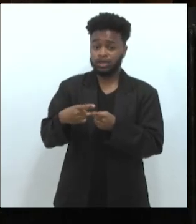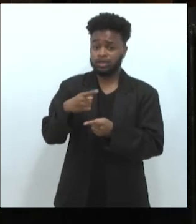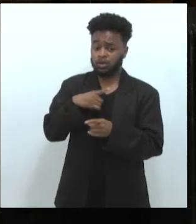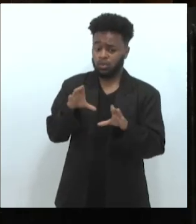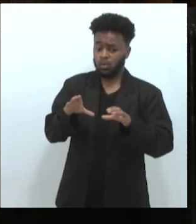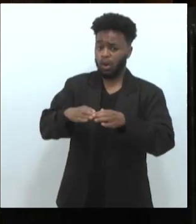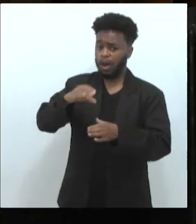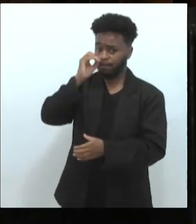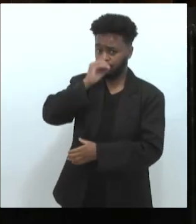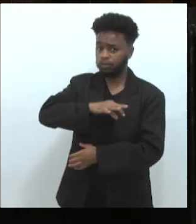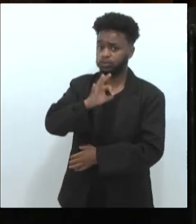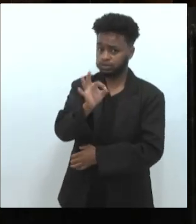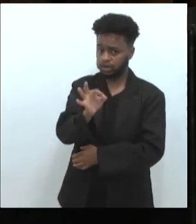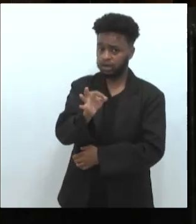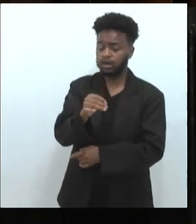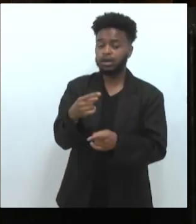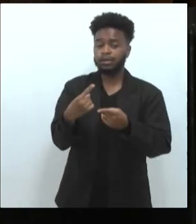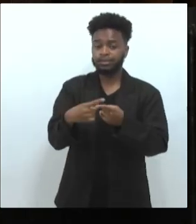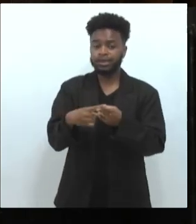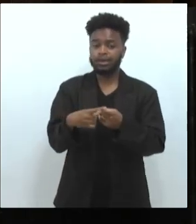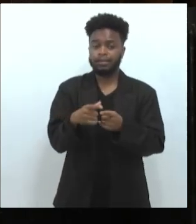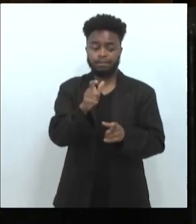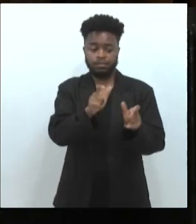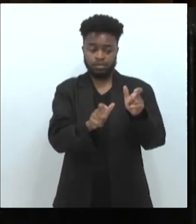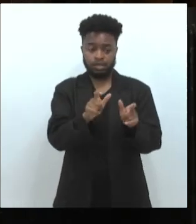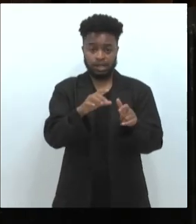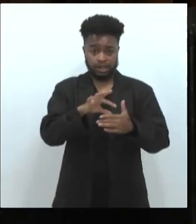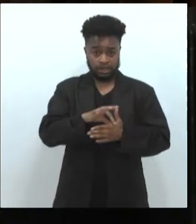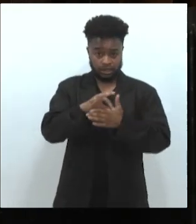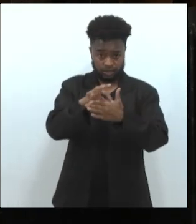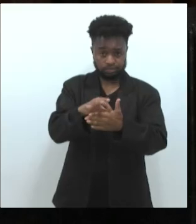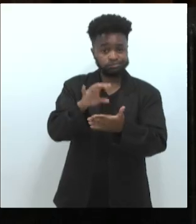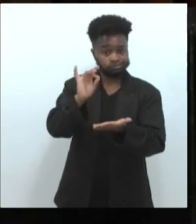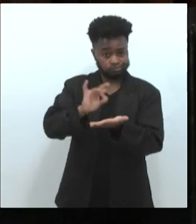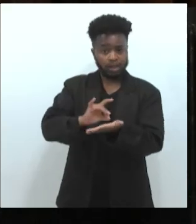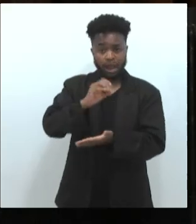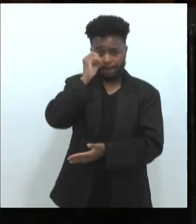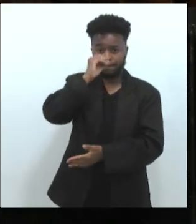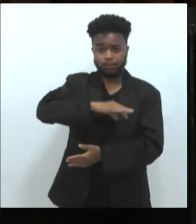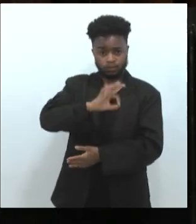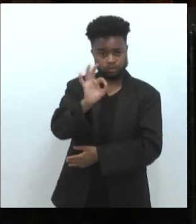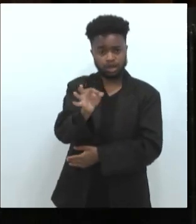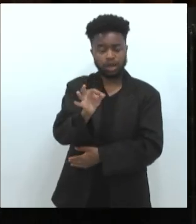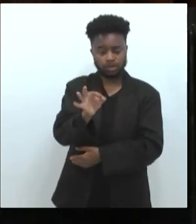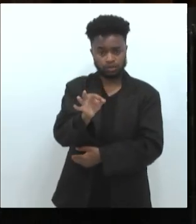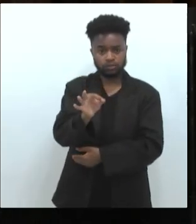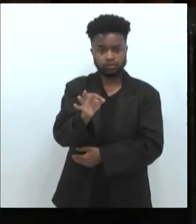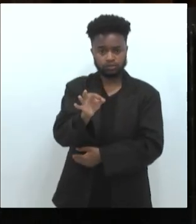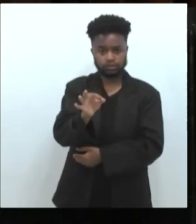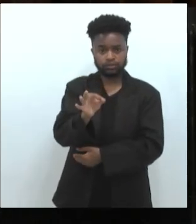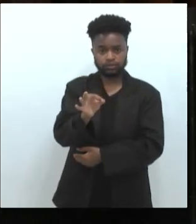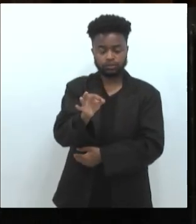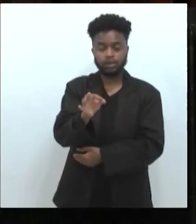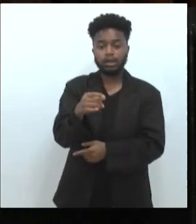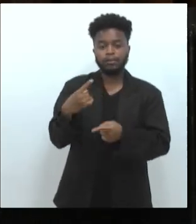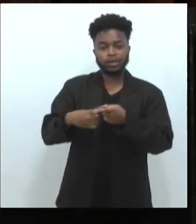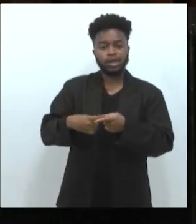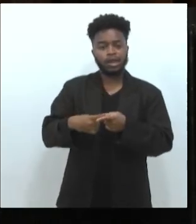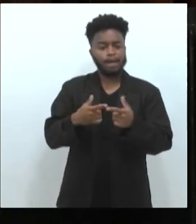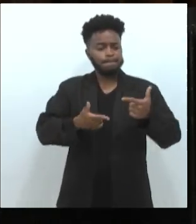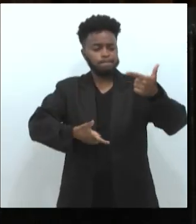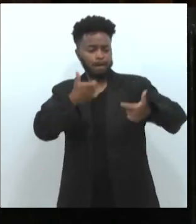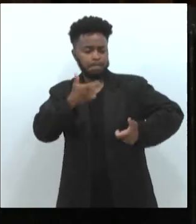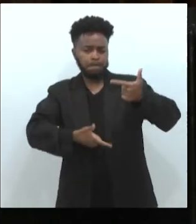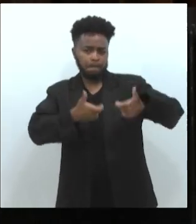abusada. Os donos da firma estão abusados, estão enfrentando, estão